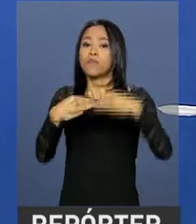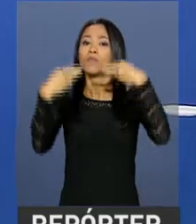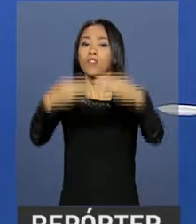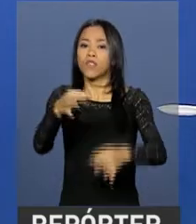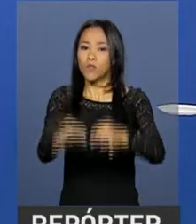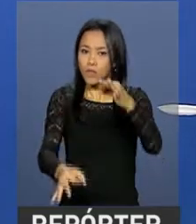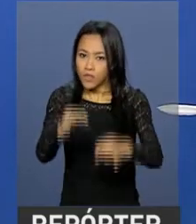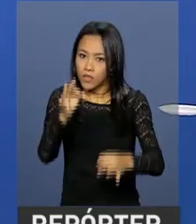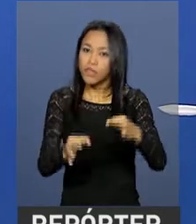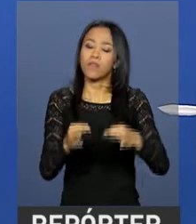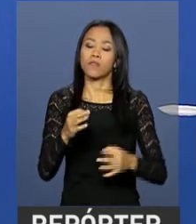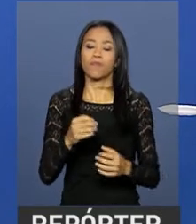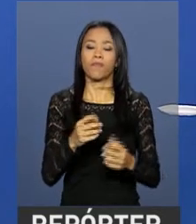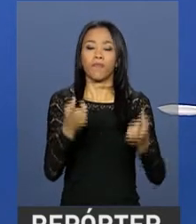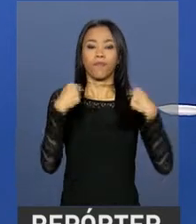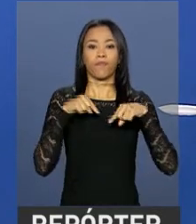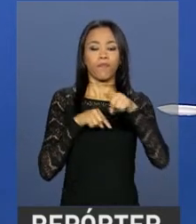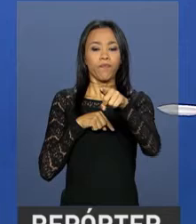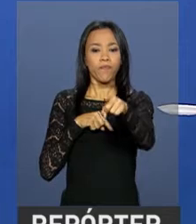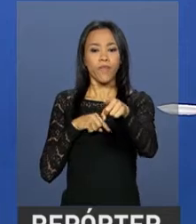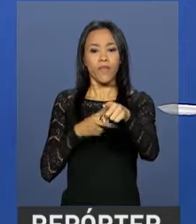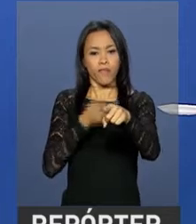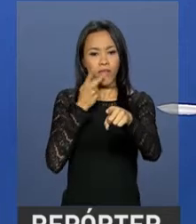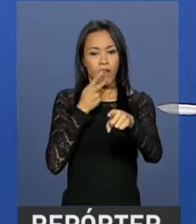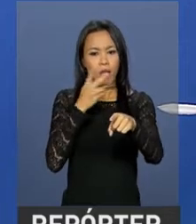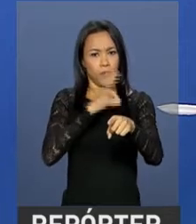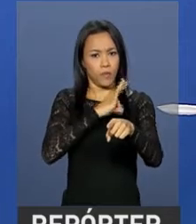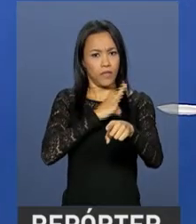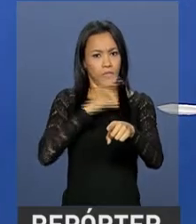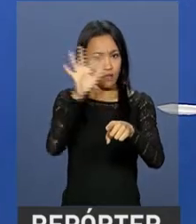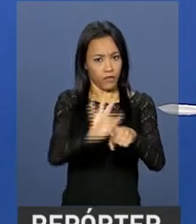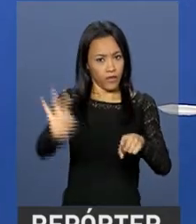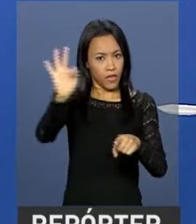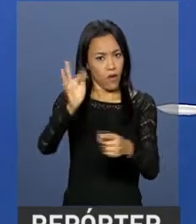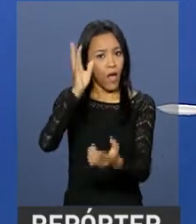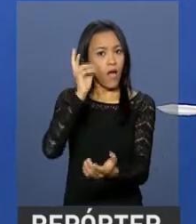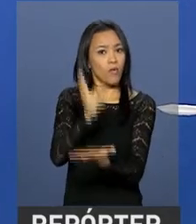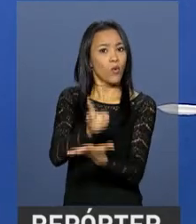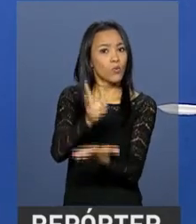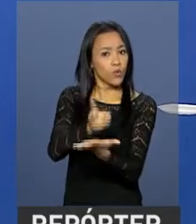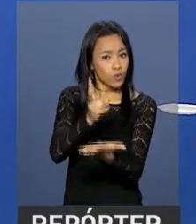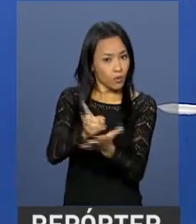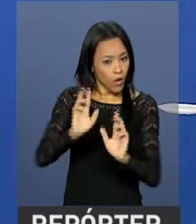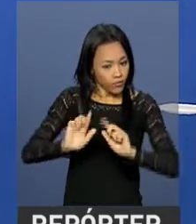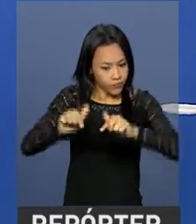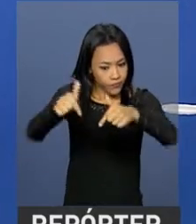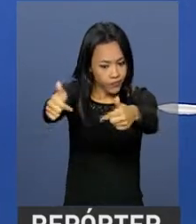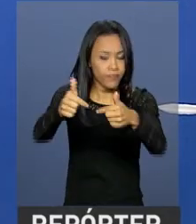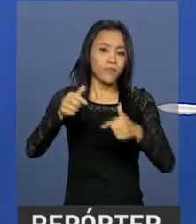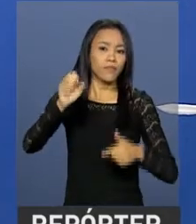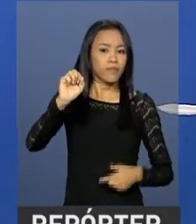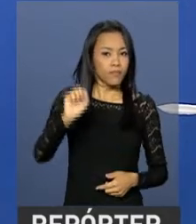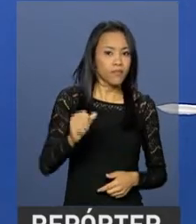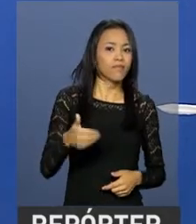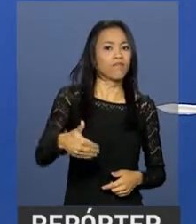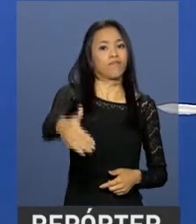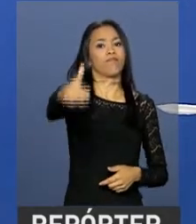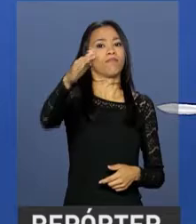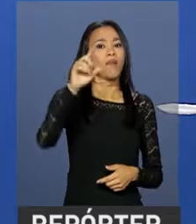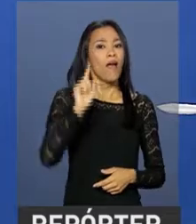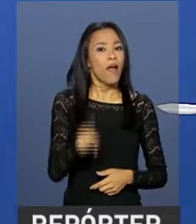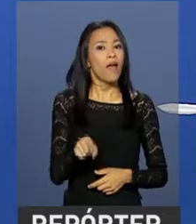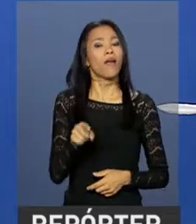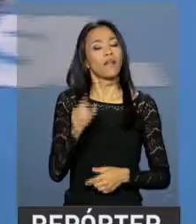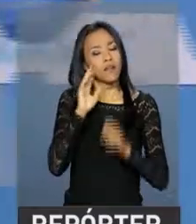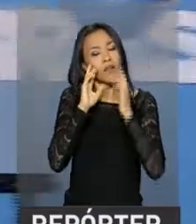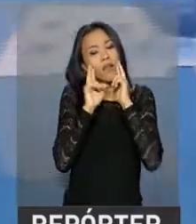garantia a polícia federal os meios necessários à sua operação é simplesmente cumprir